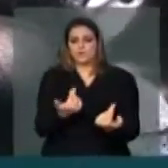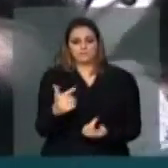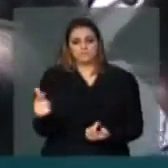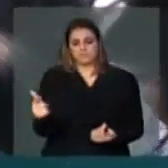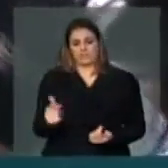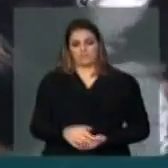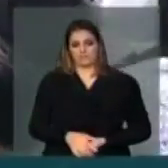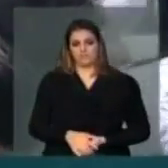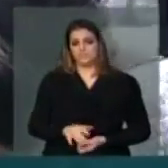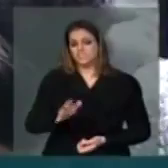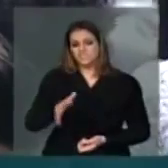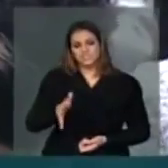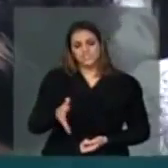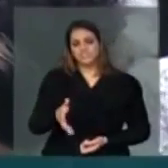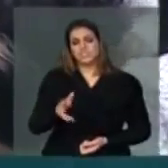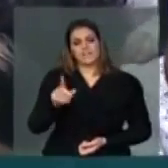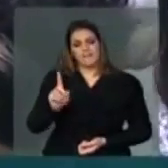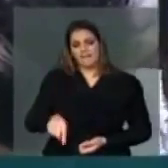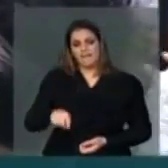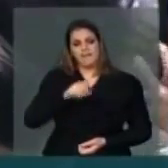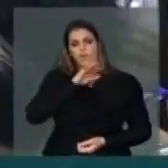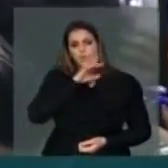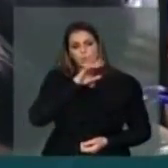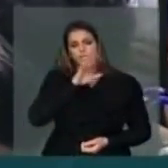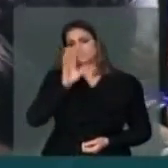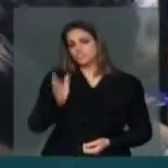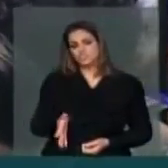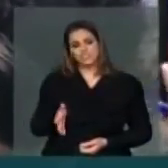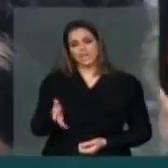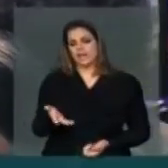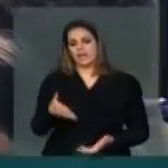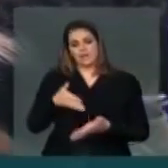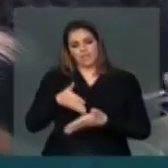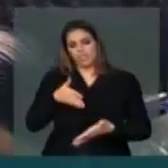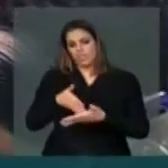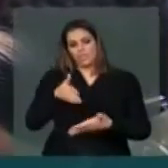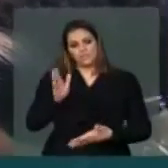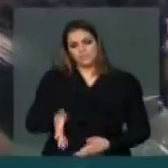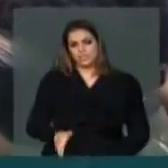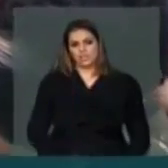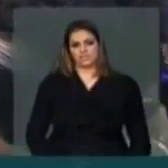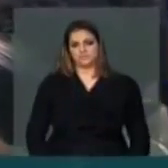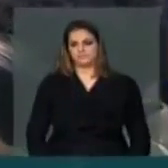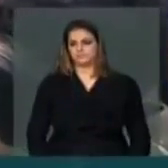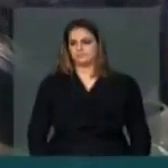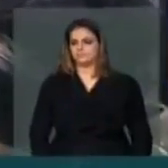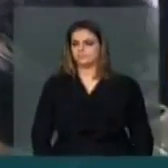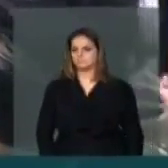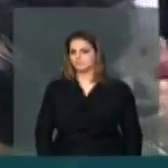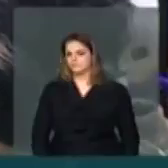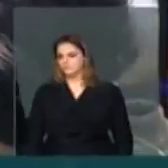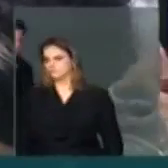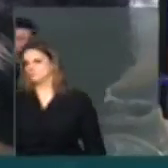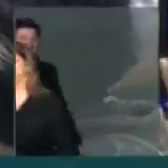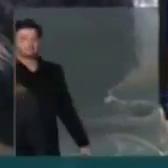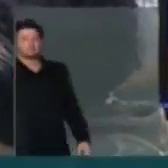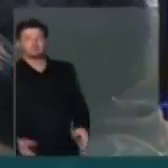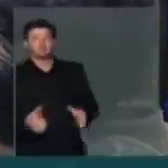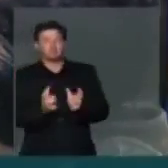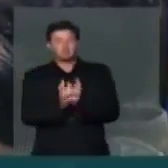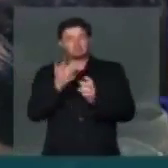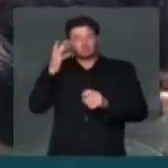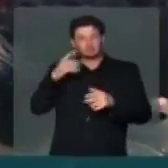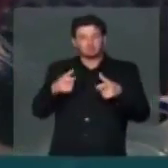patente, já é uma baita cláusula de desempenho. Partidos ideológicos e pequenos, e eu cito aqui